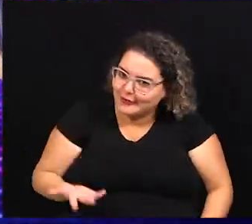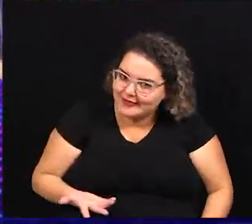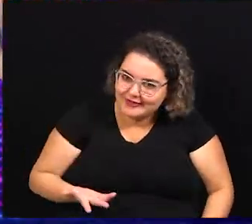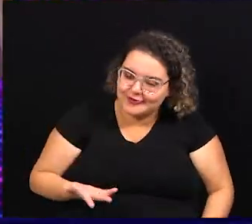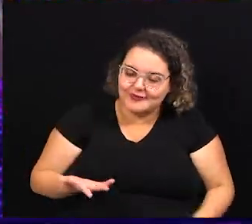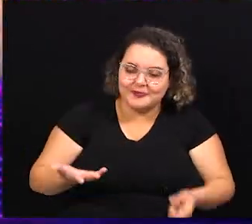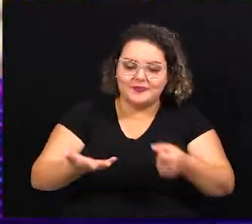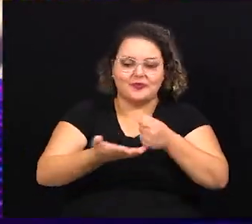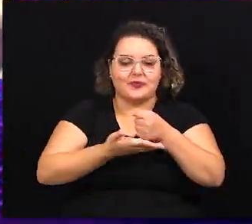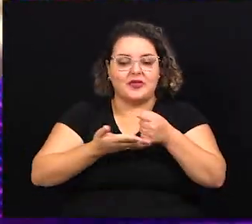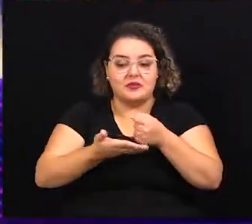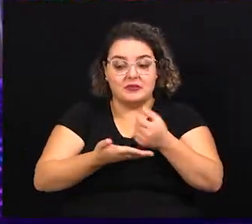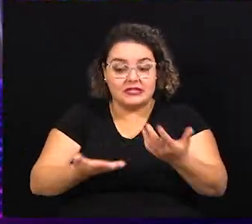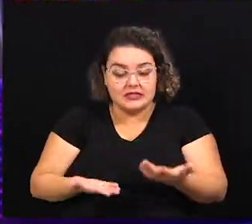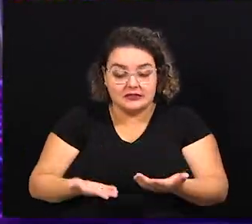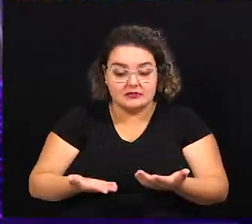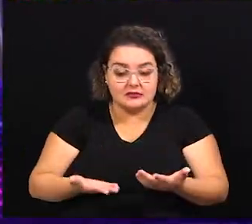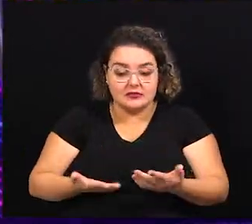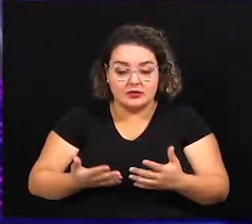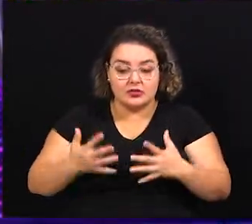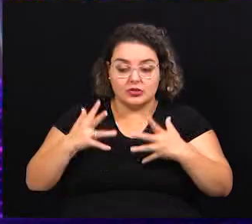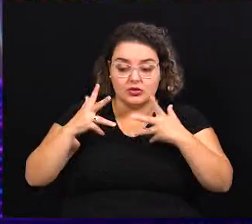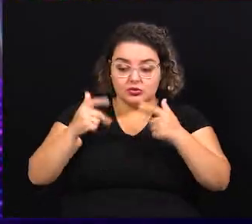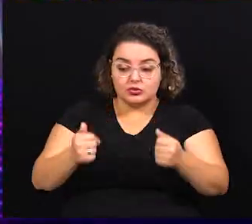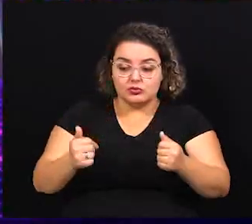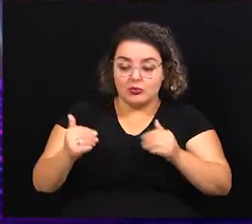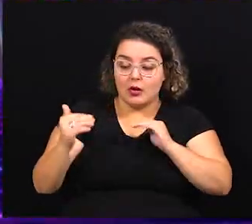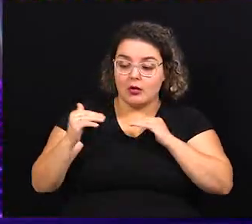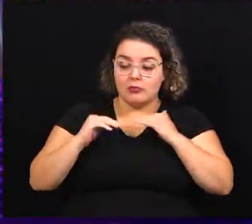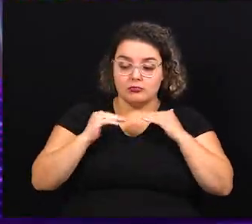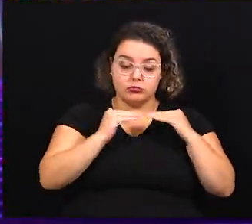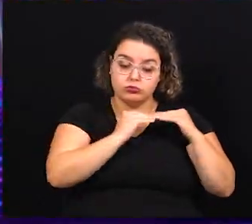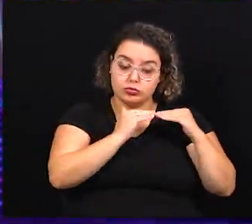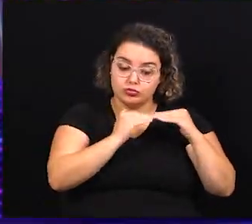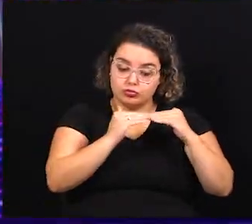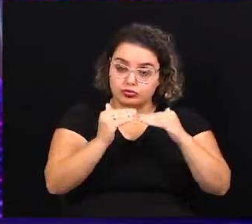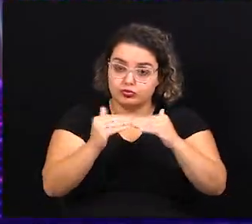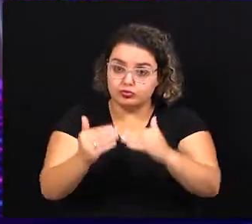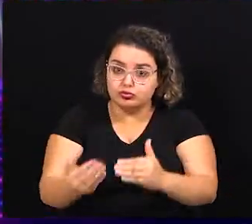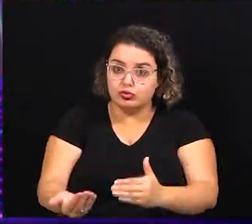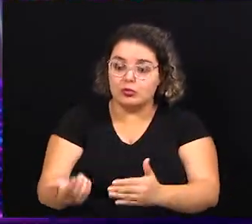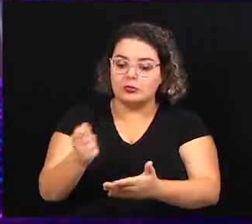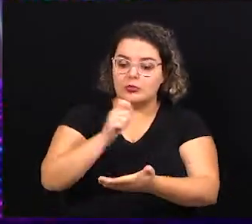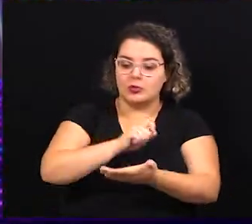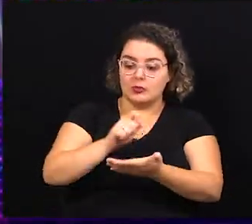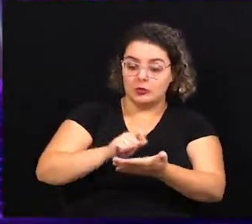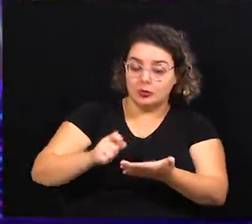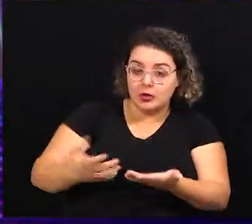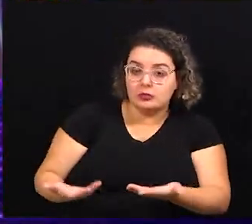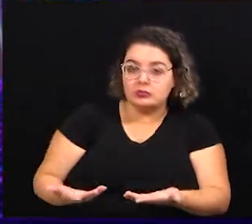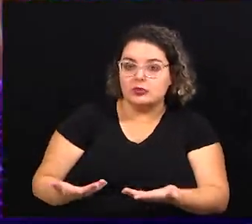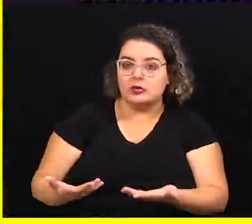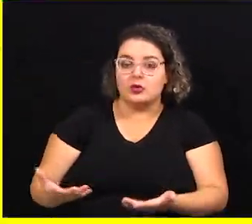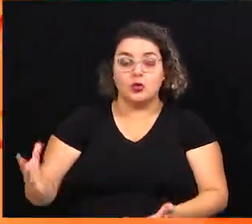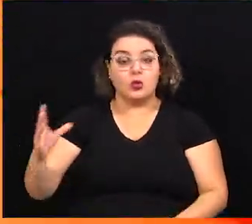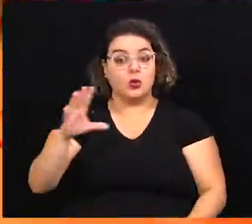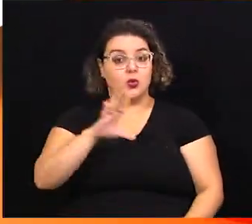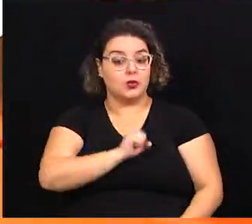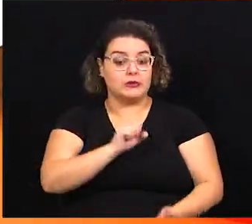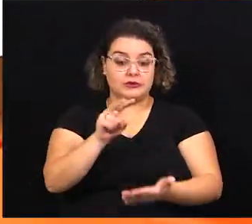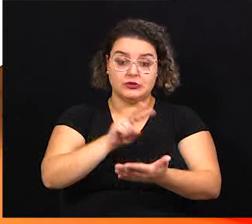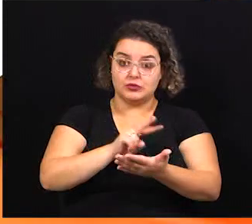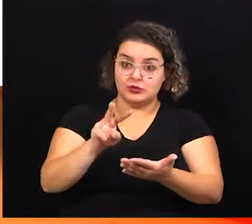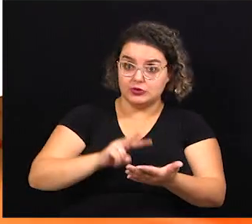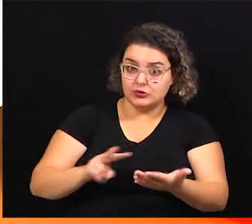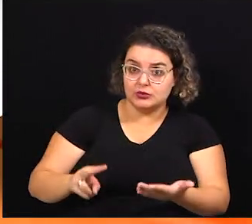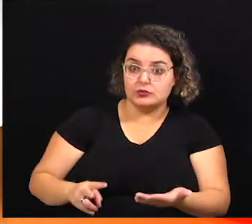de maluco. Basicamente, foi tudo muita coincidência do que foi me levando para uma carreira de escritor.